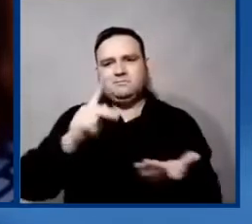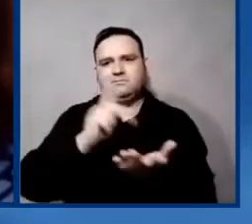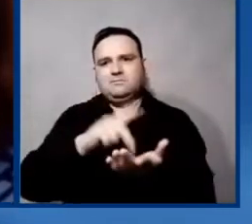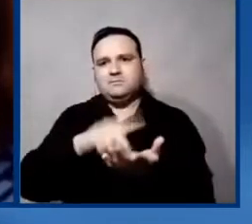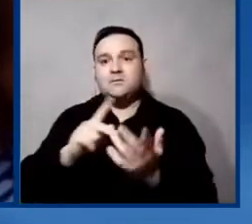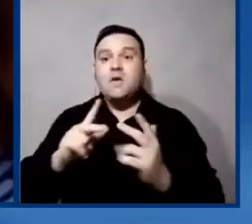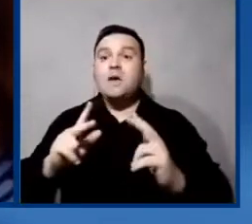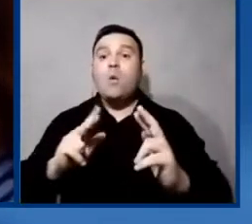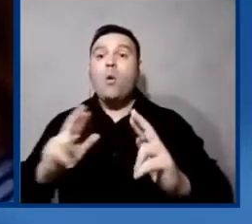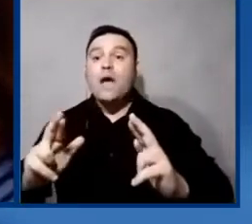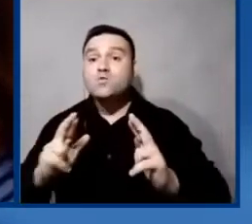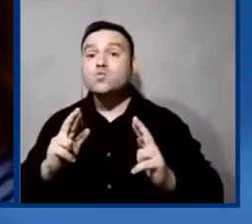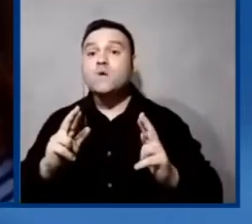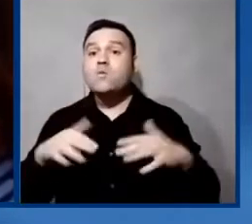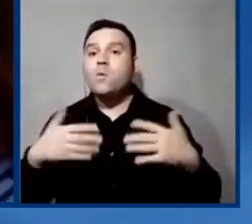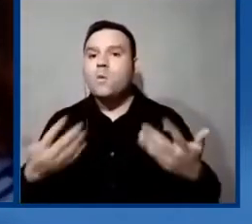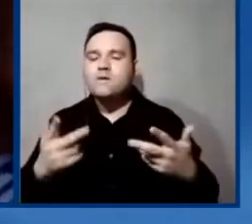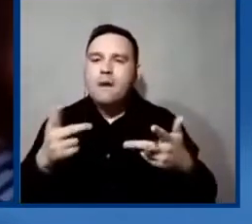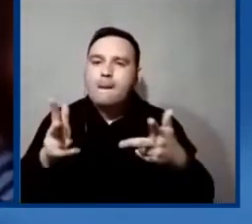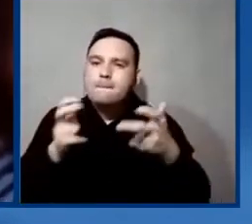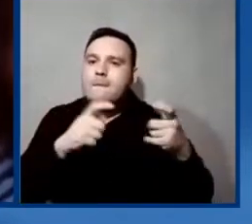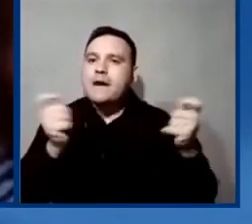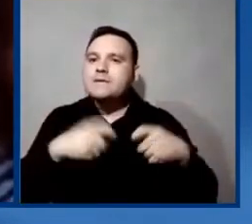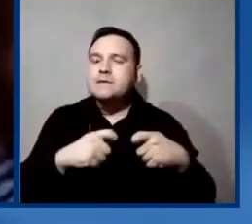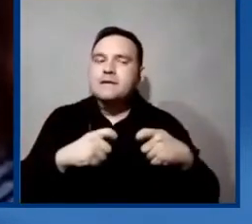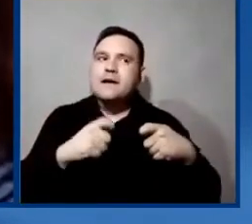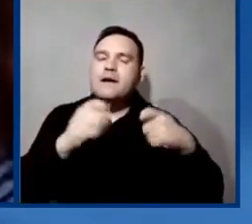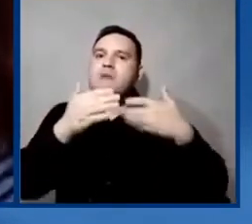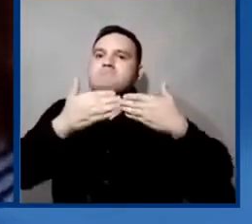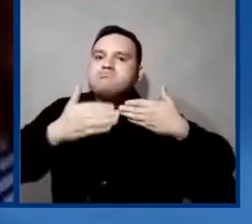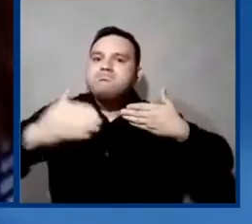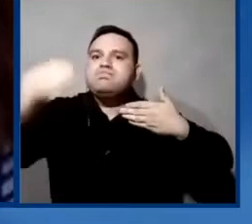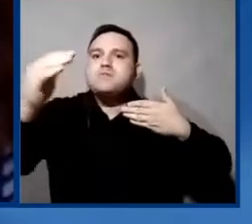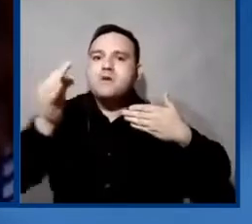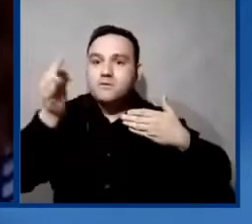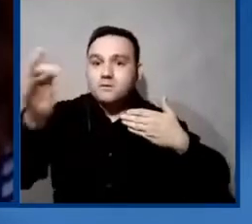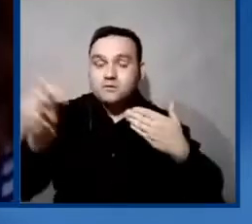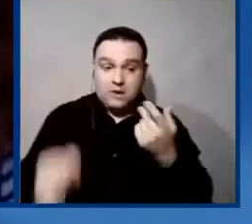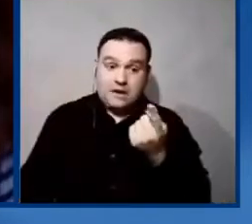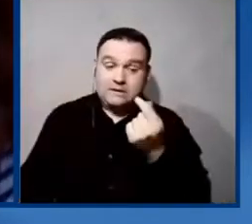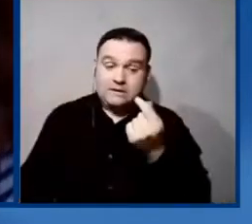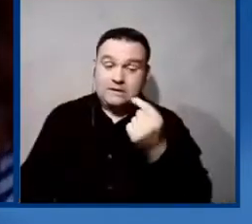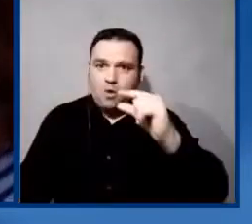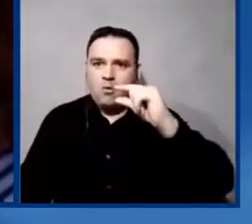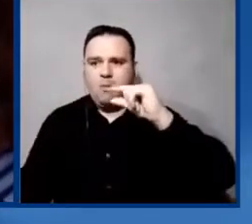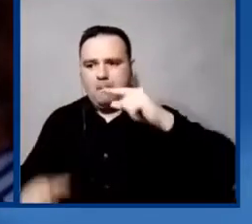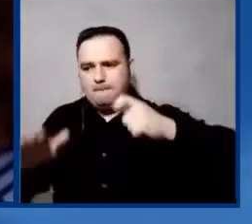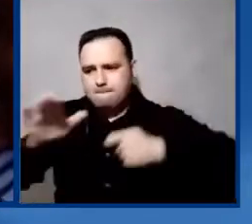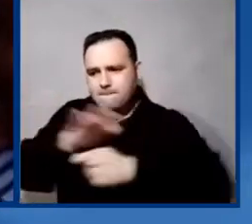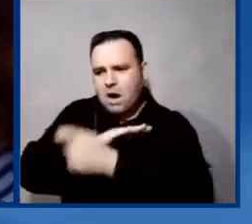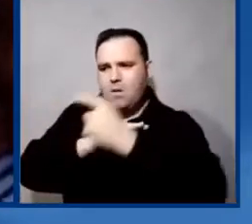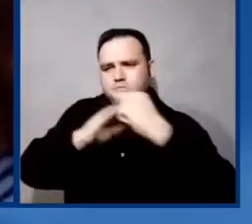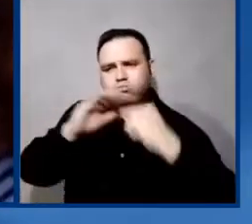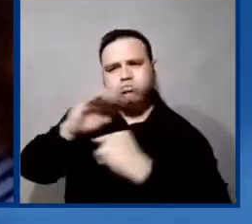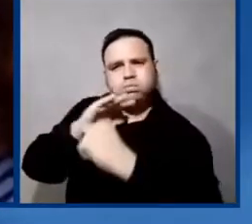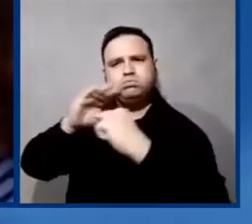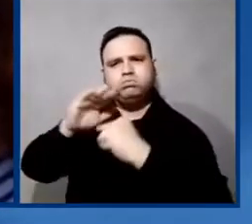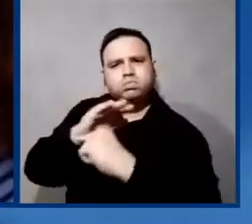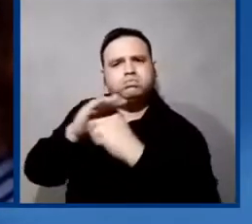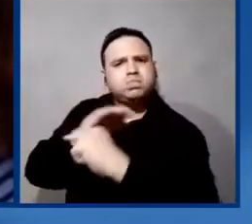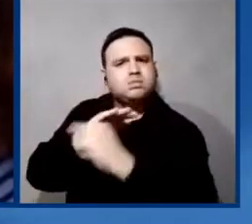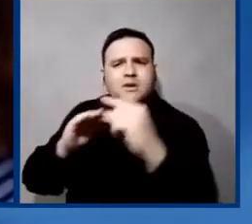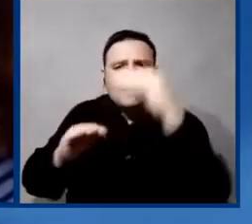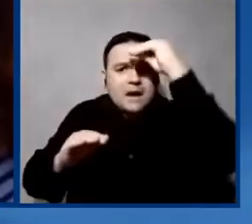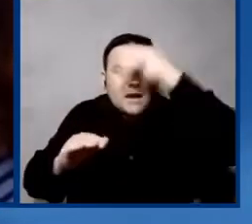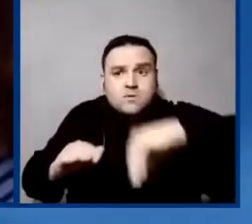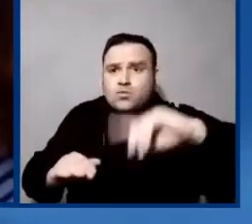que o resultado mais perceptível vai ser no médio a longo prazo, mesmo com pouco dinheiro, né? E não desistir